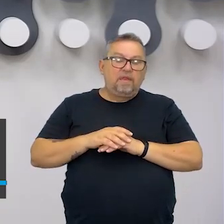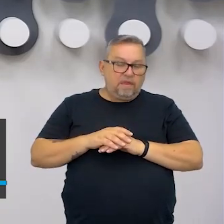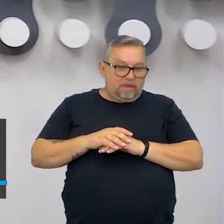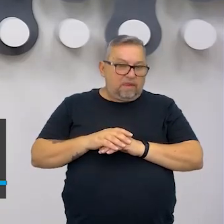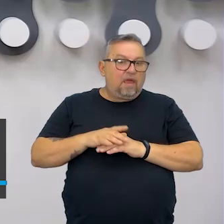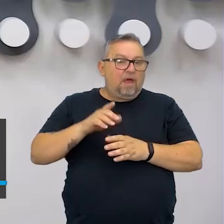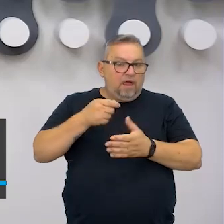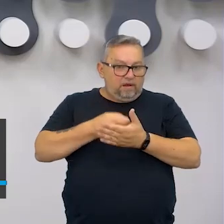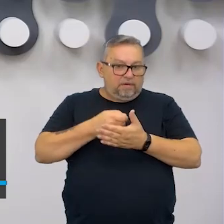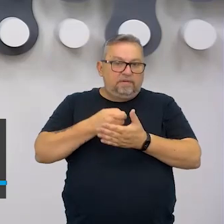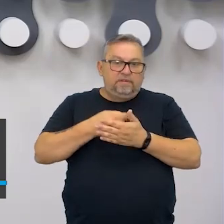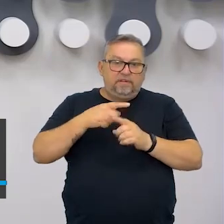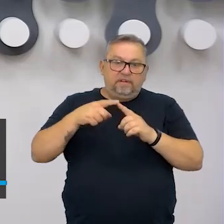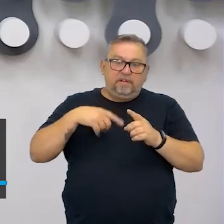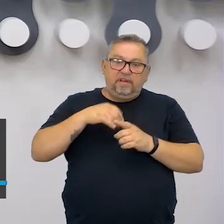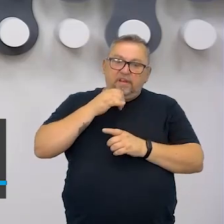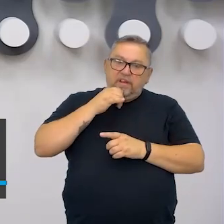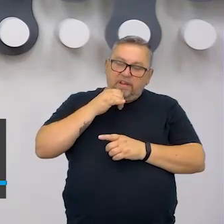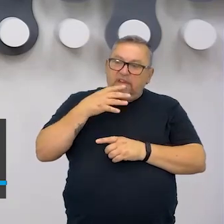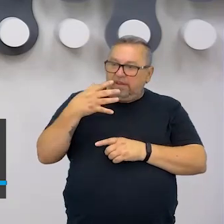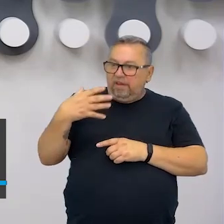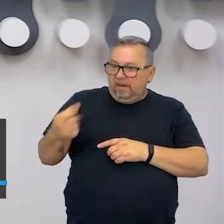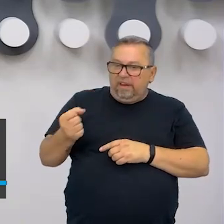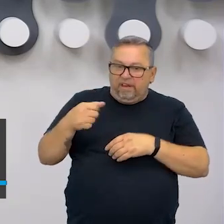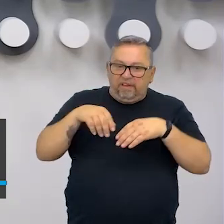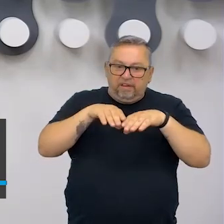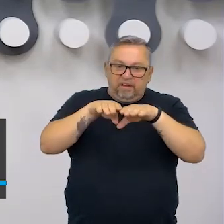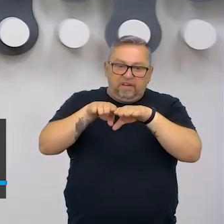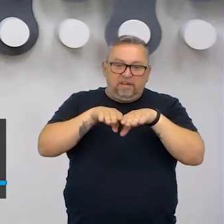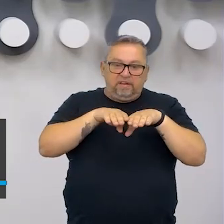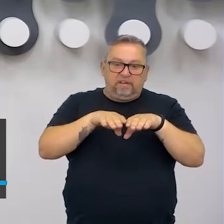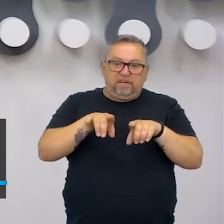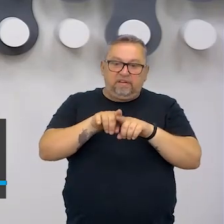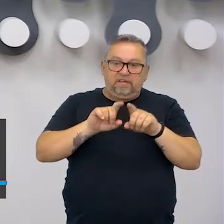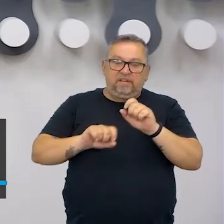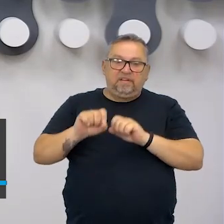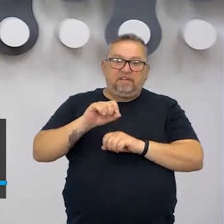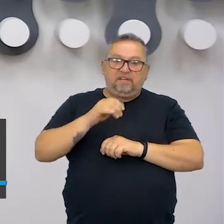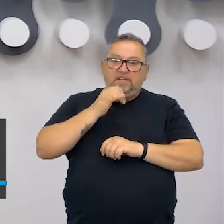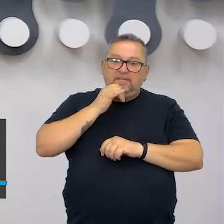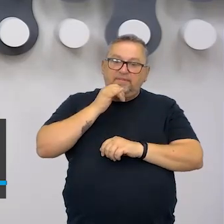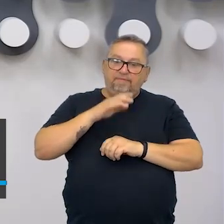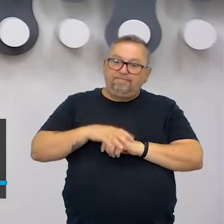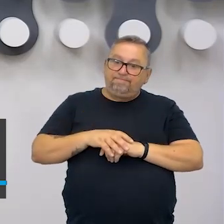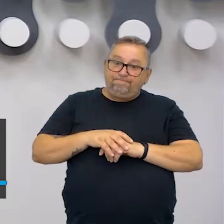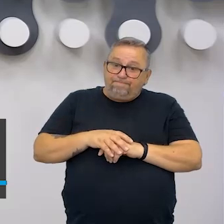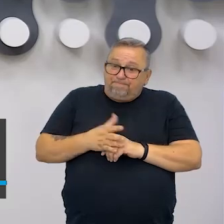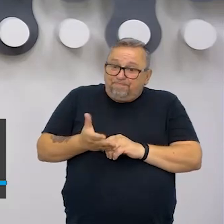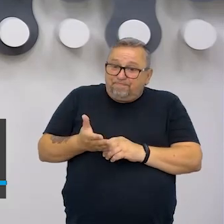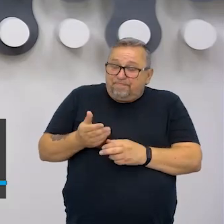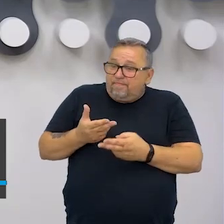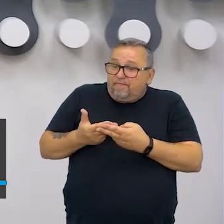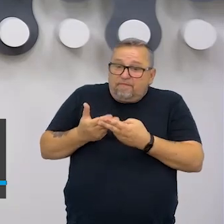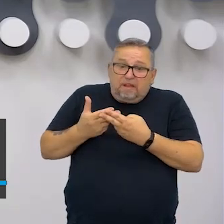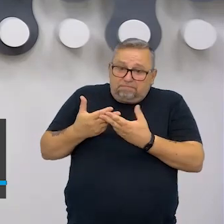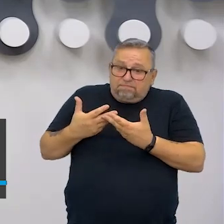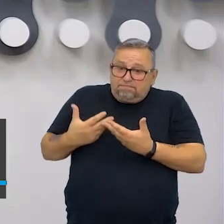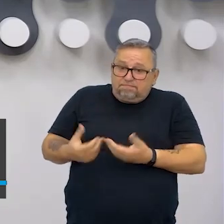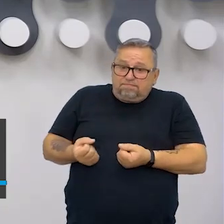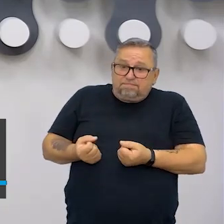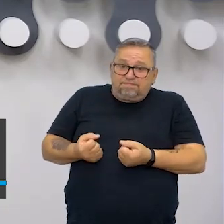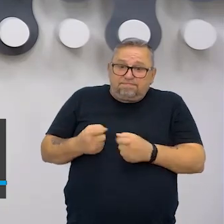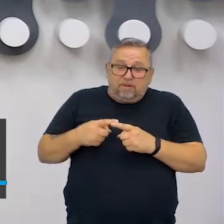Mas é a escolha de, por exemplo, aderir a esse padrão que é, por exemplo, eu vou me conformar a essa realidade. Em